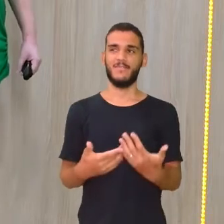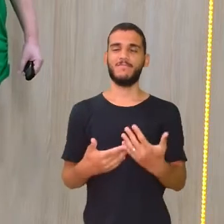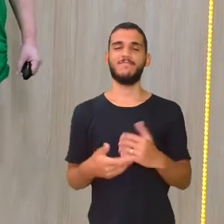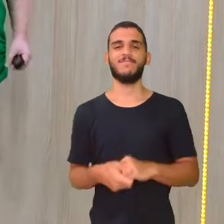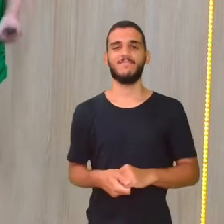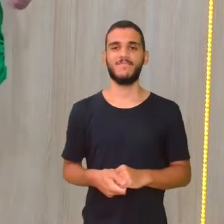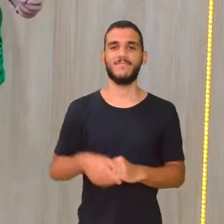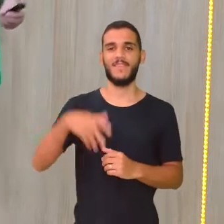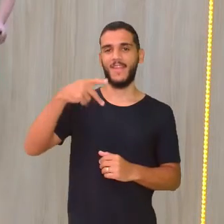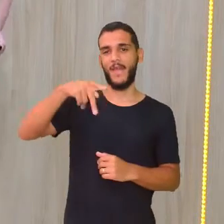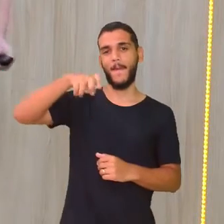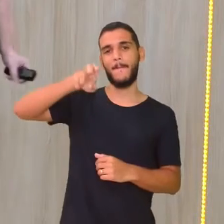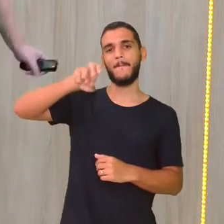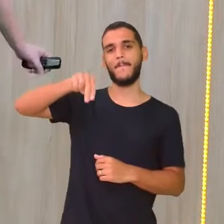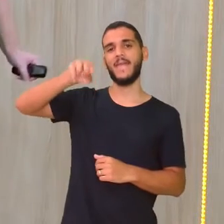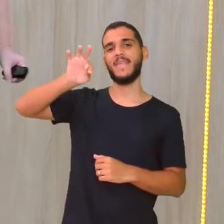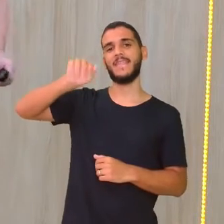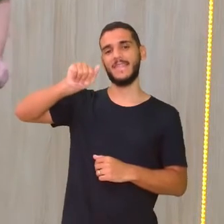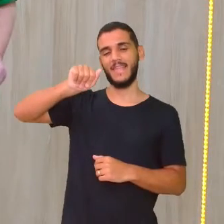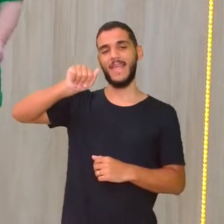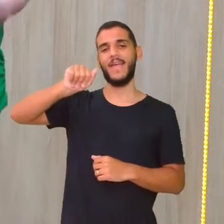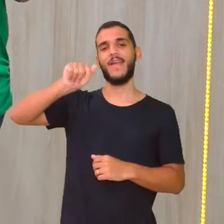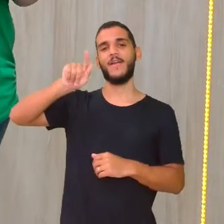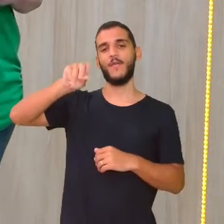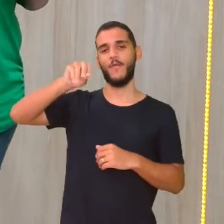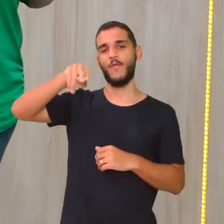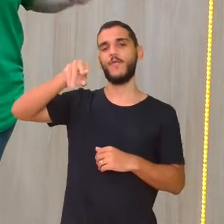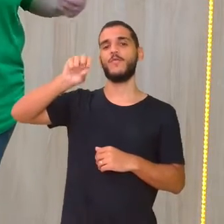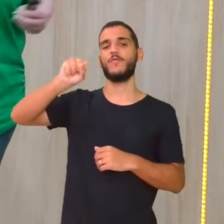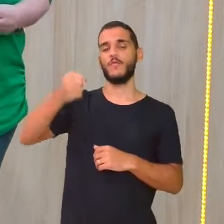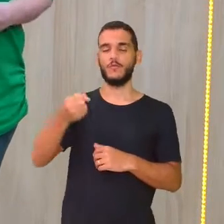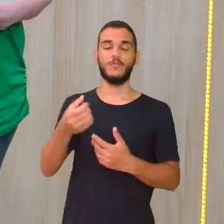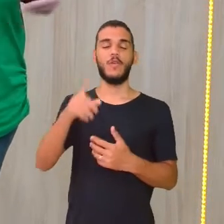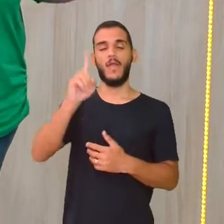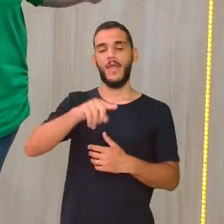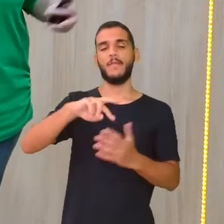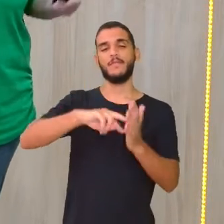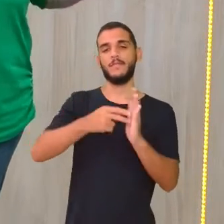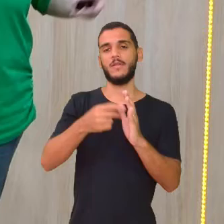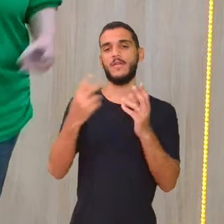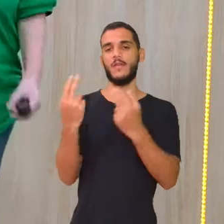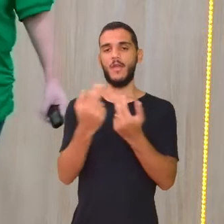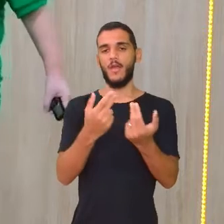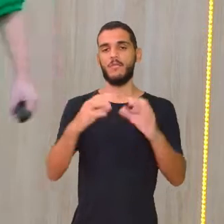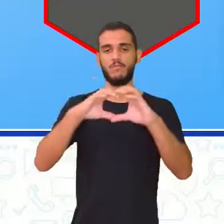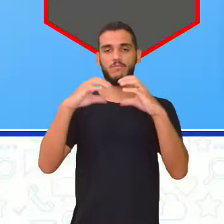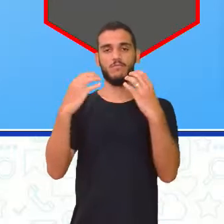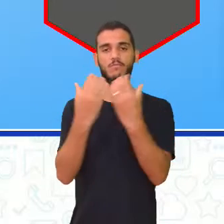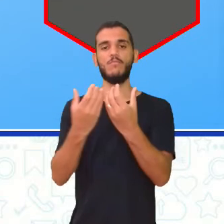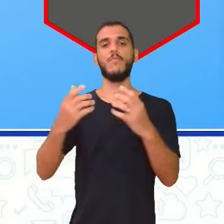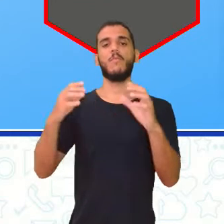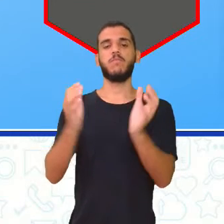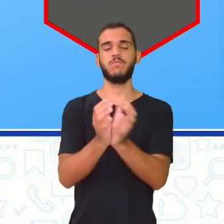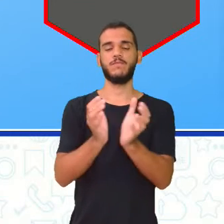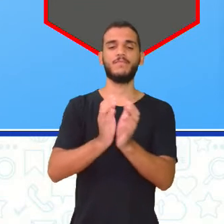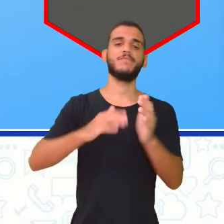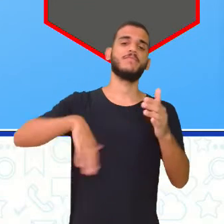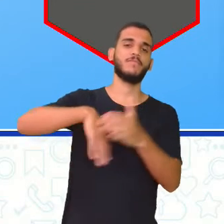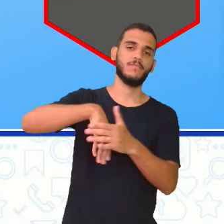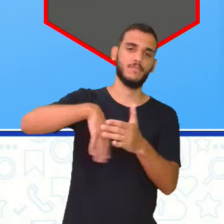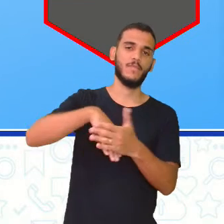somos nós. Nós, a seleção brasileira, somos se ele der um zoom, as crianças vão ler com